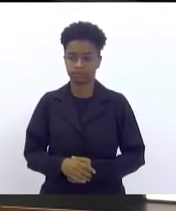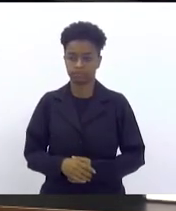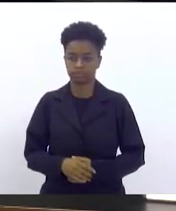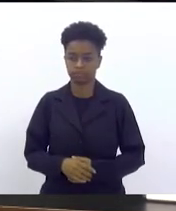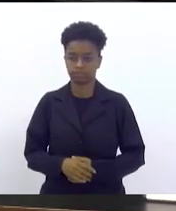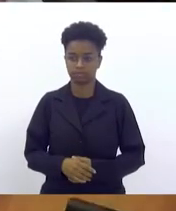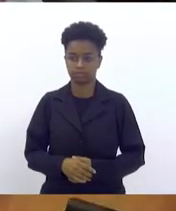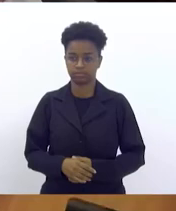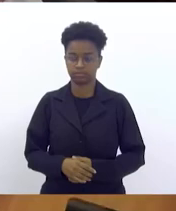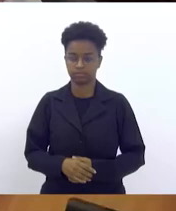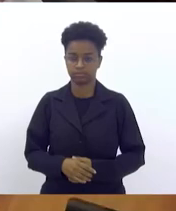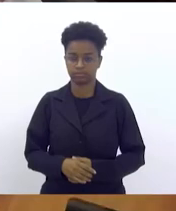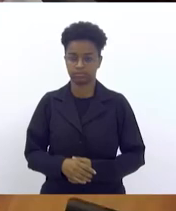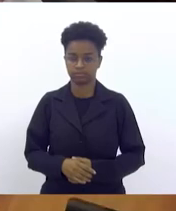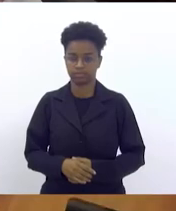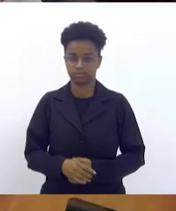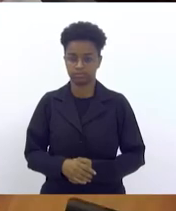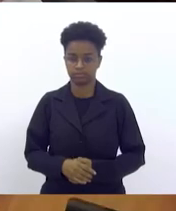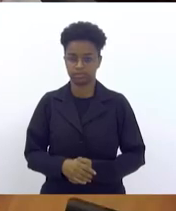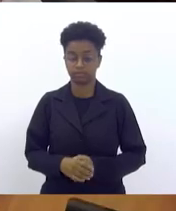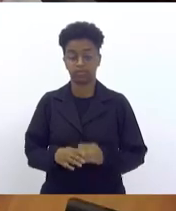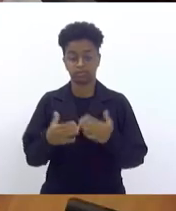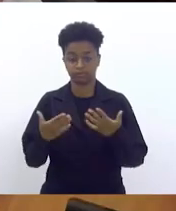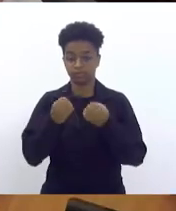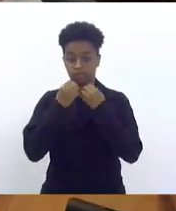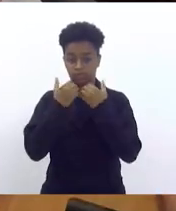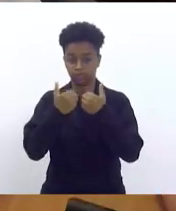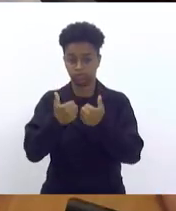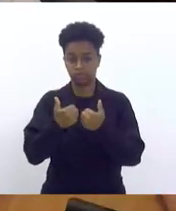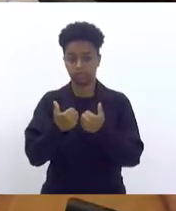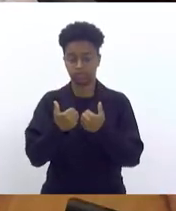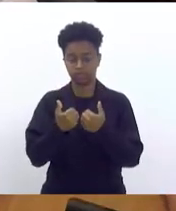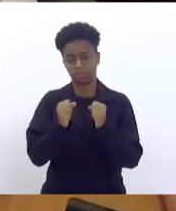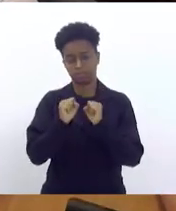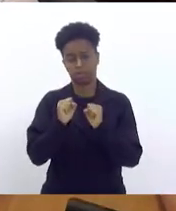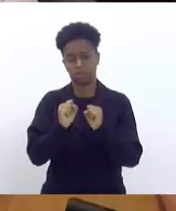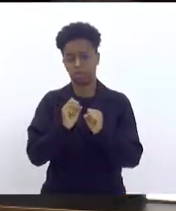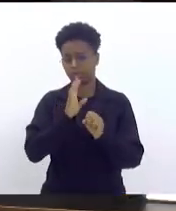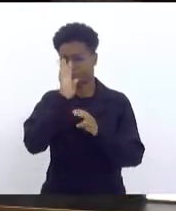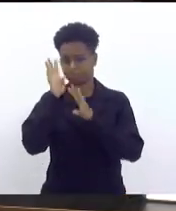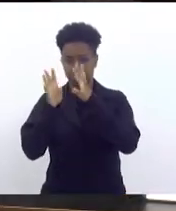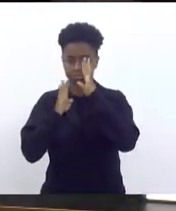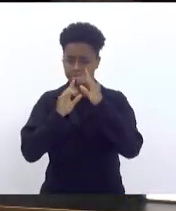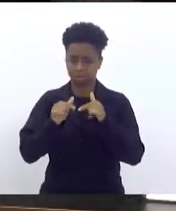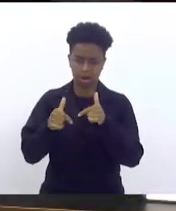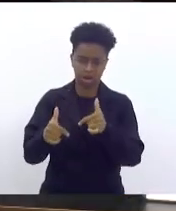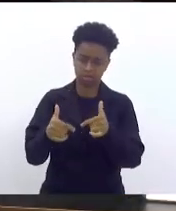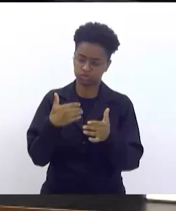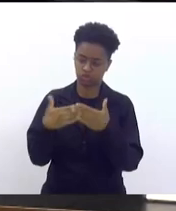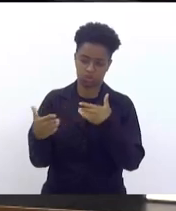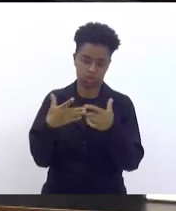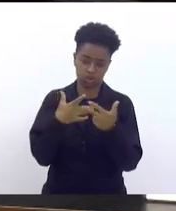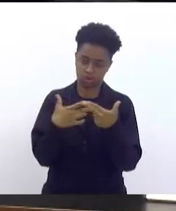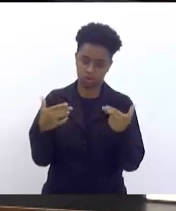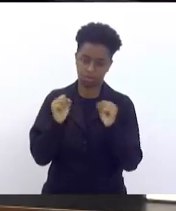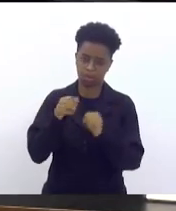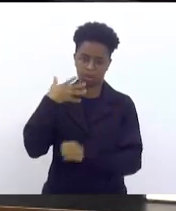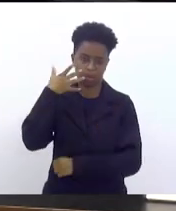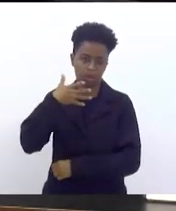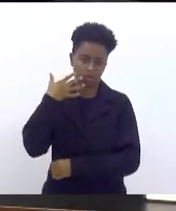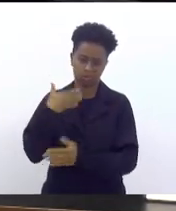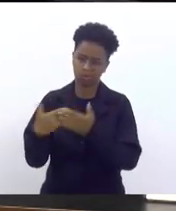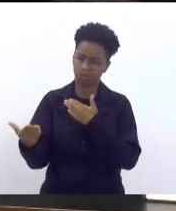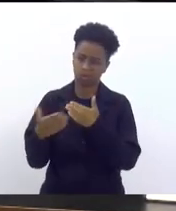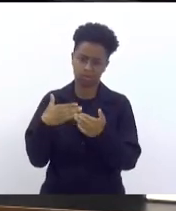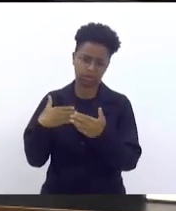aí aí tudo bem aí ele faz o que ele quiser faça a retórica narrativa